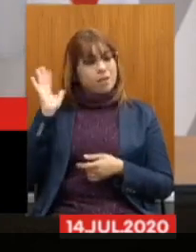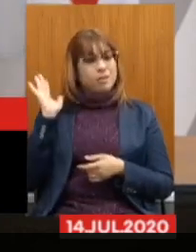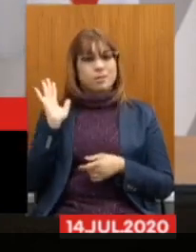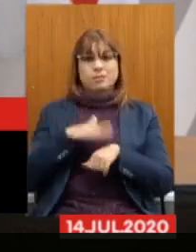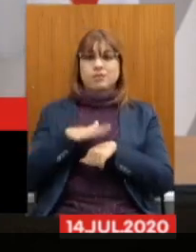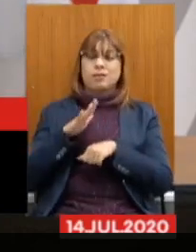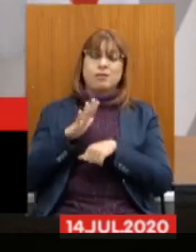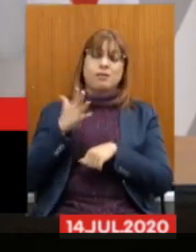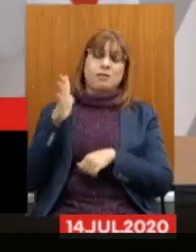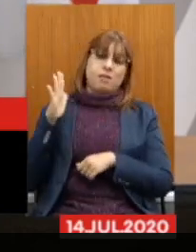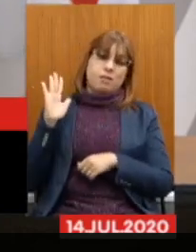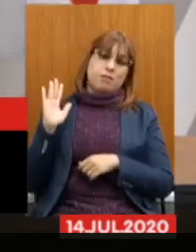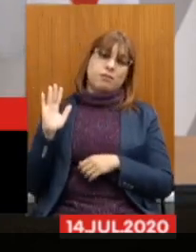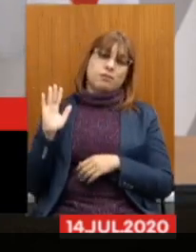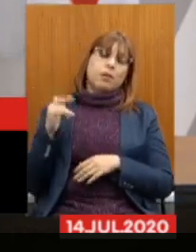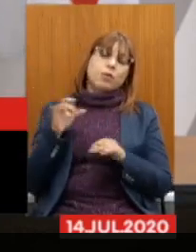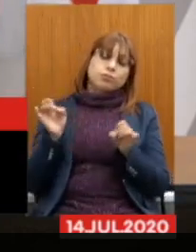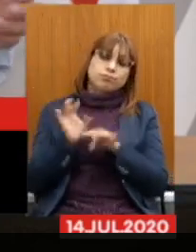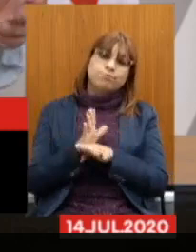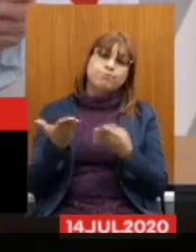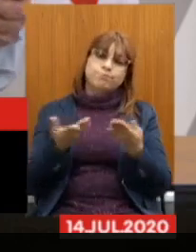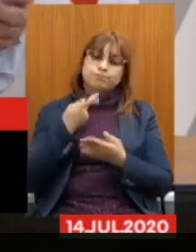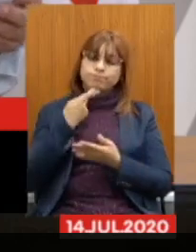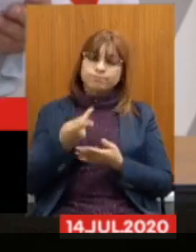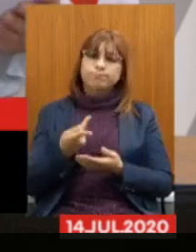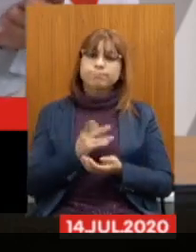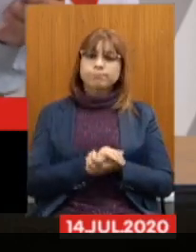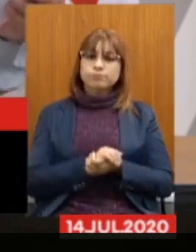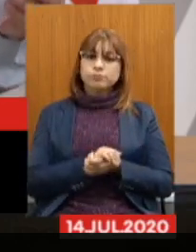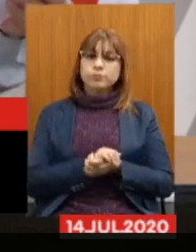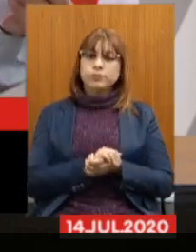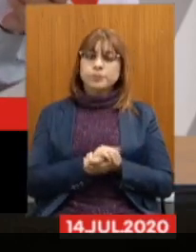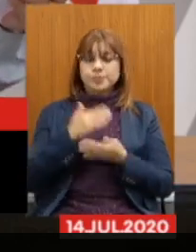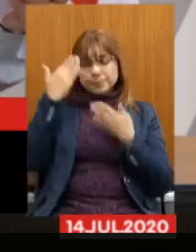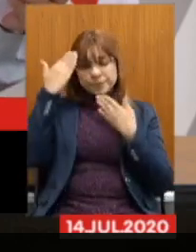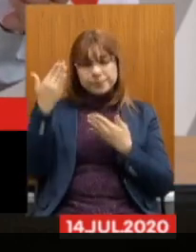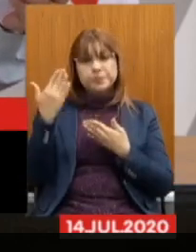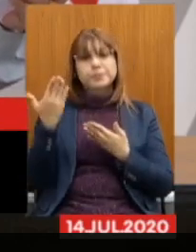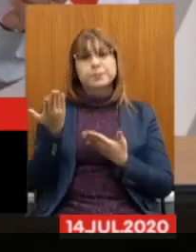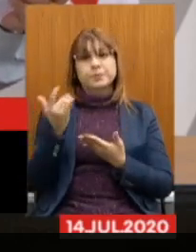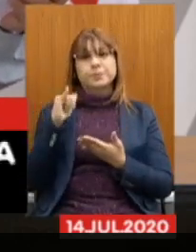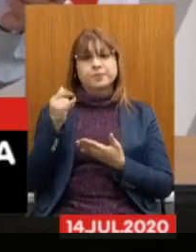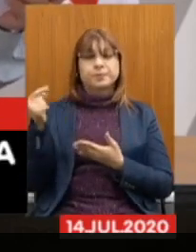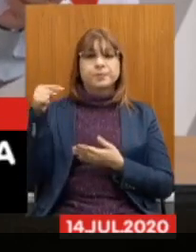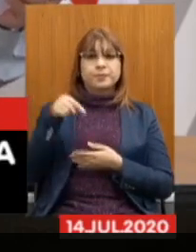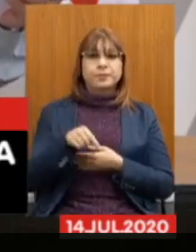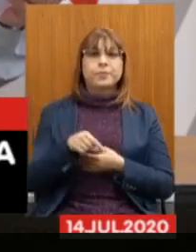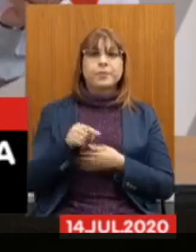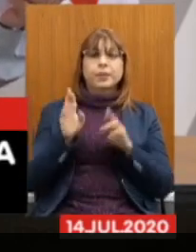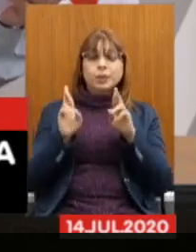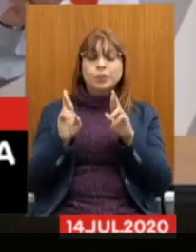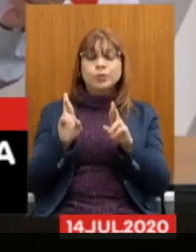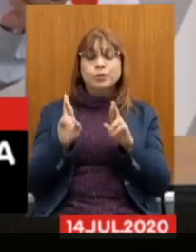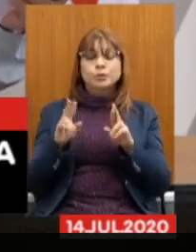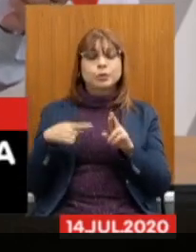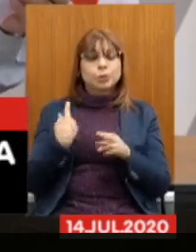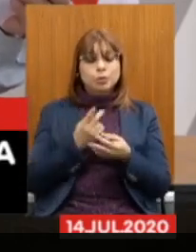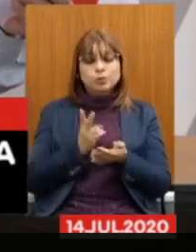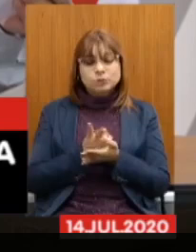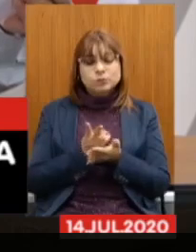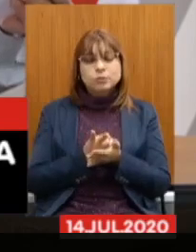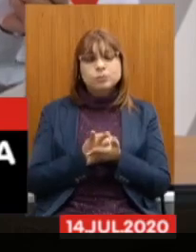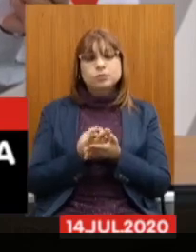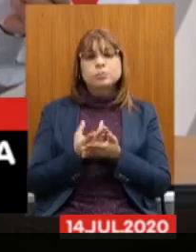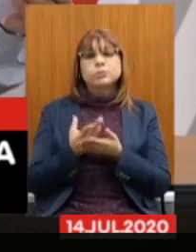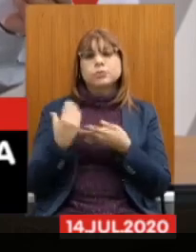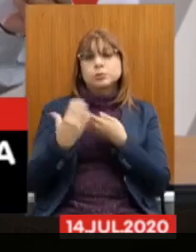agradeço mais uma vez e encerro a minha fala pela oportunidade, desejando que estejamos sempre orientados e